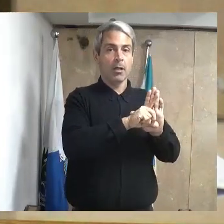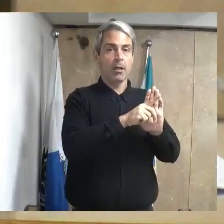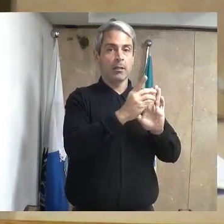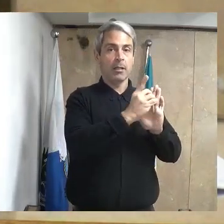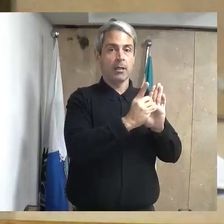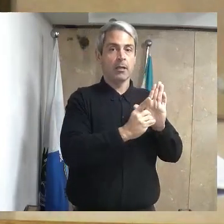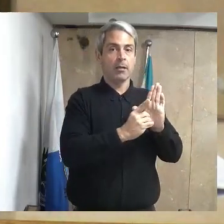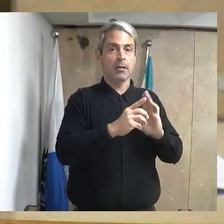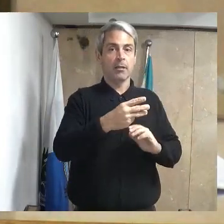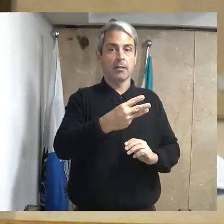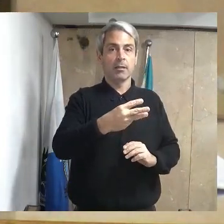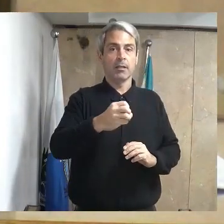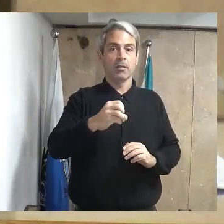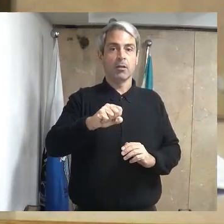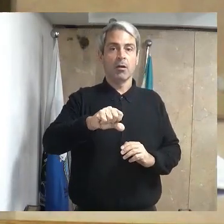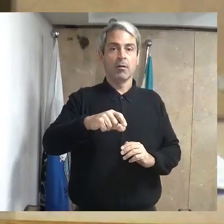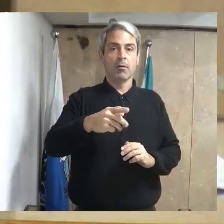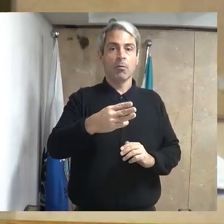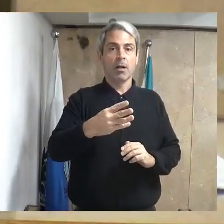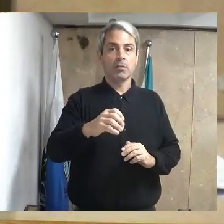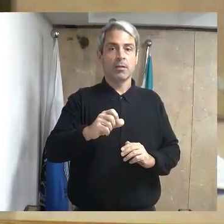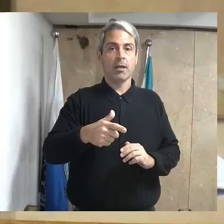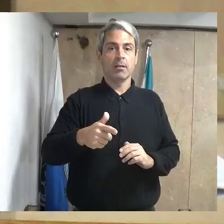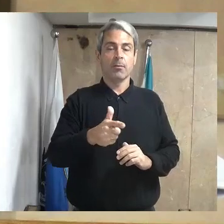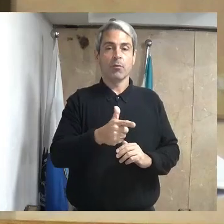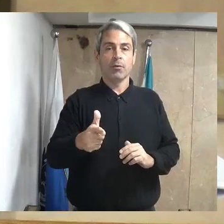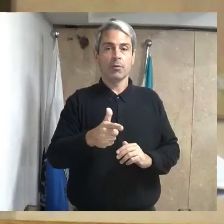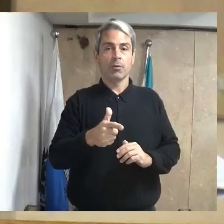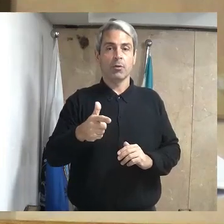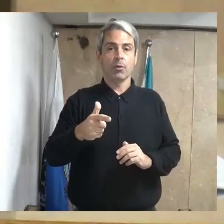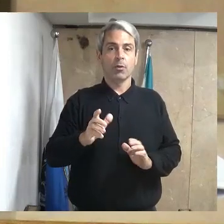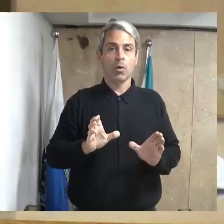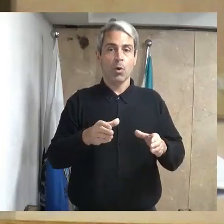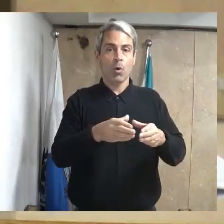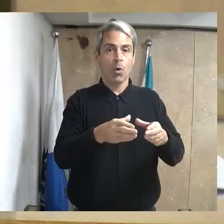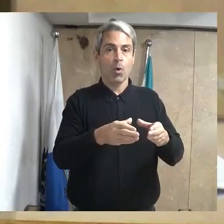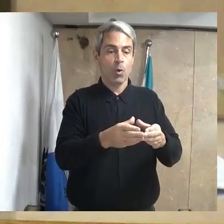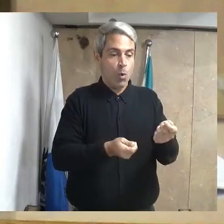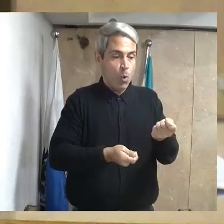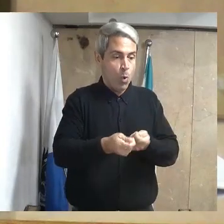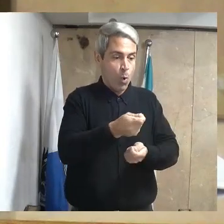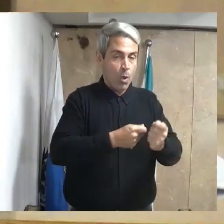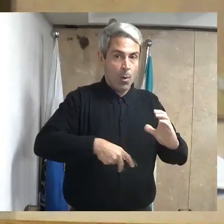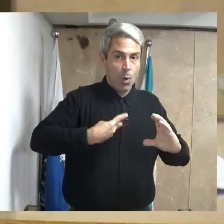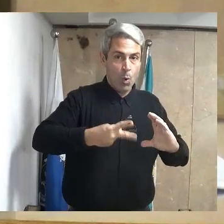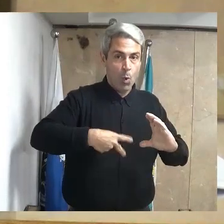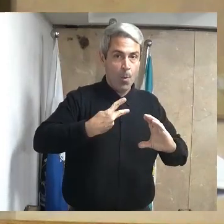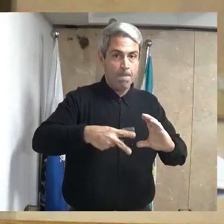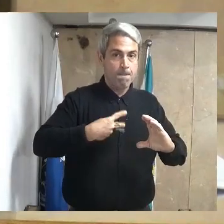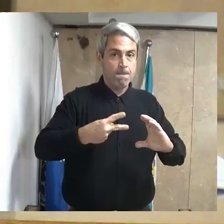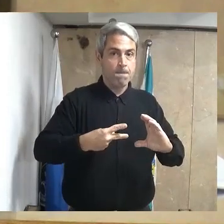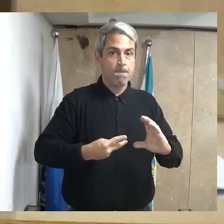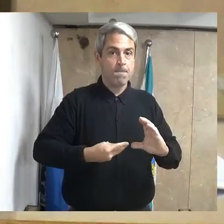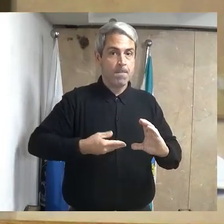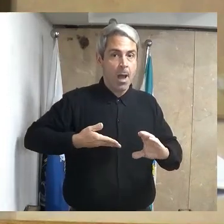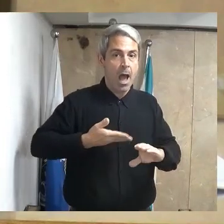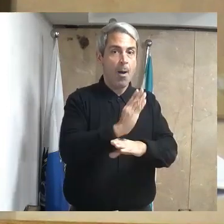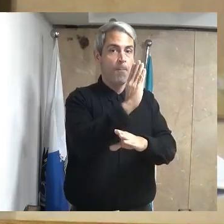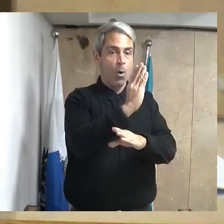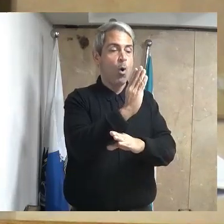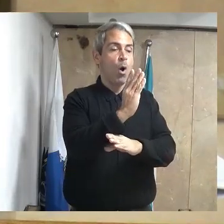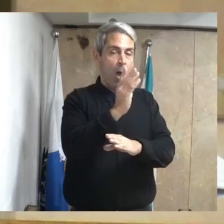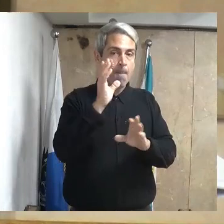número 397/2022, da Comissão Permanente de Finanças e Orçamento da Câmara Municipal de Duque de Caxias, aprovando as contas de